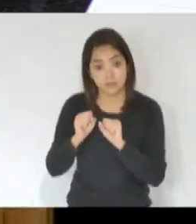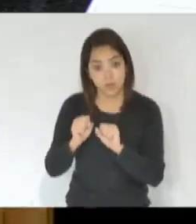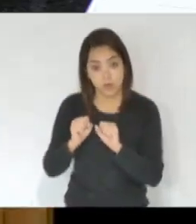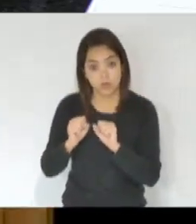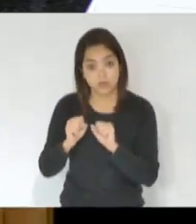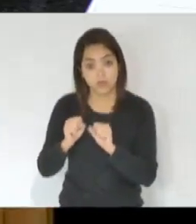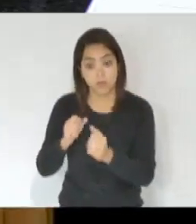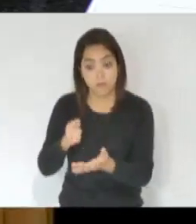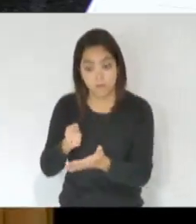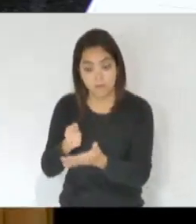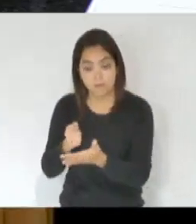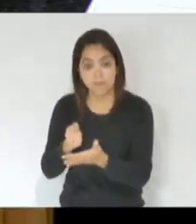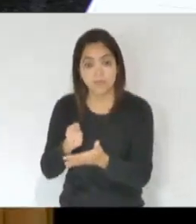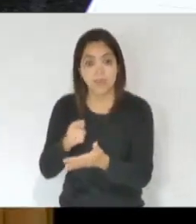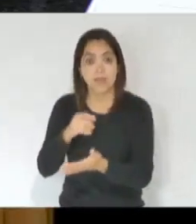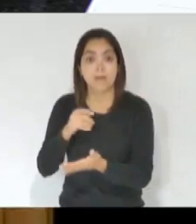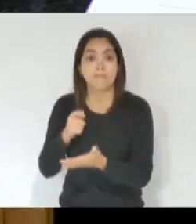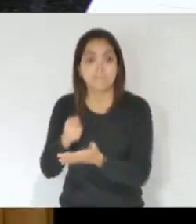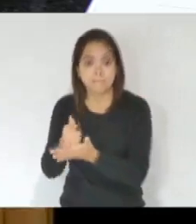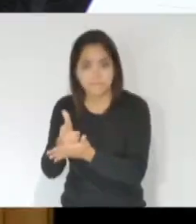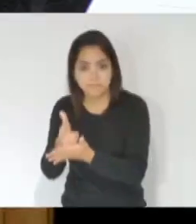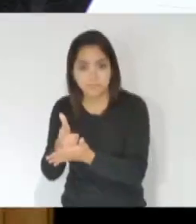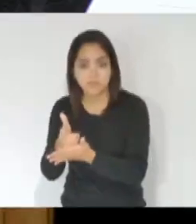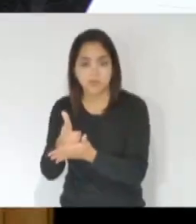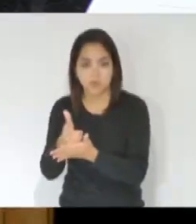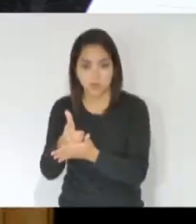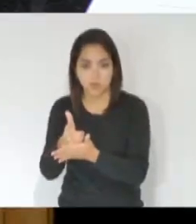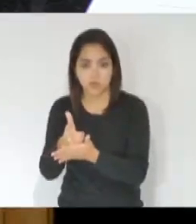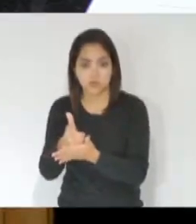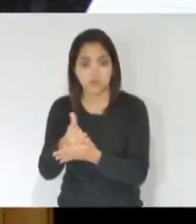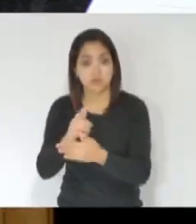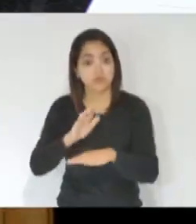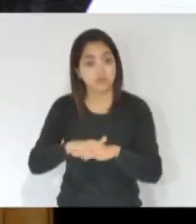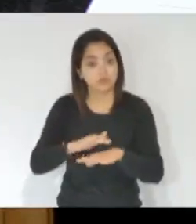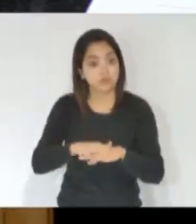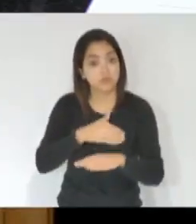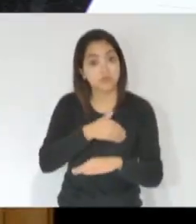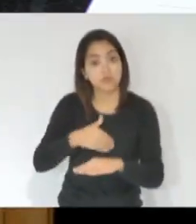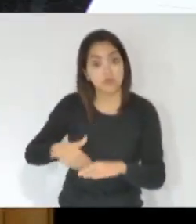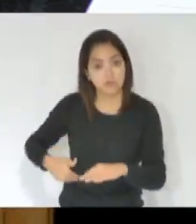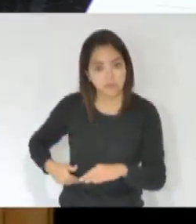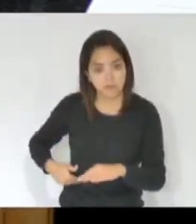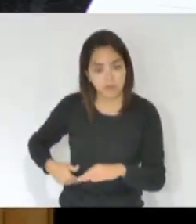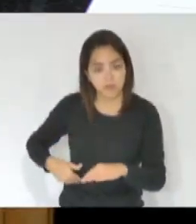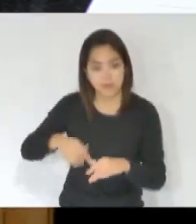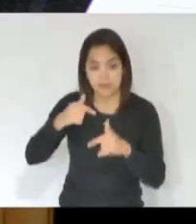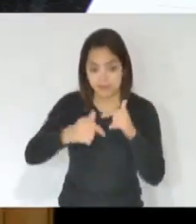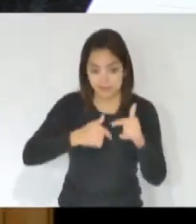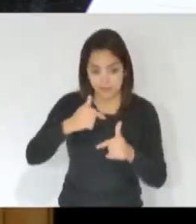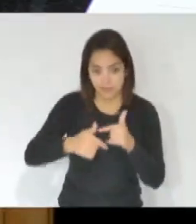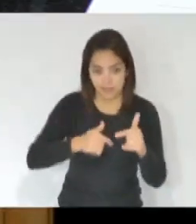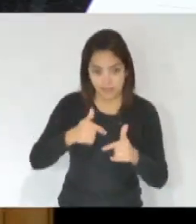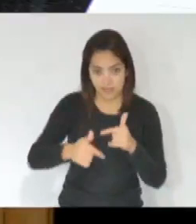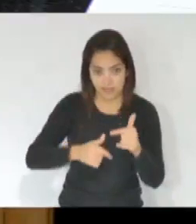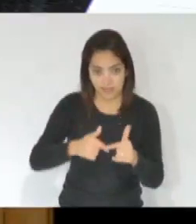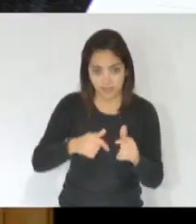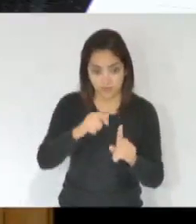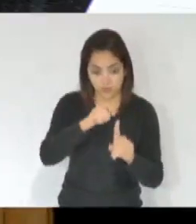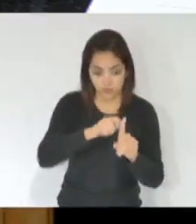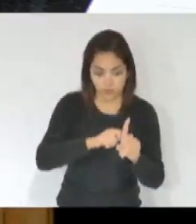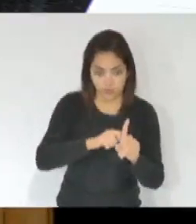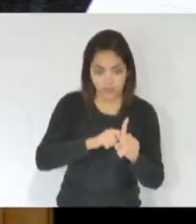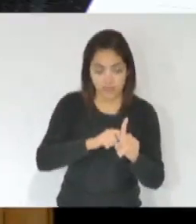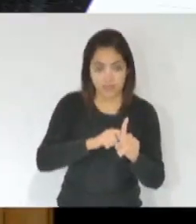um recurso indenizatório do governo e trabalharam no mês passado, no mês